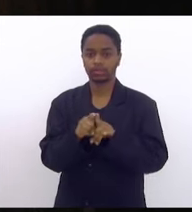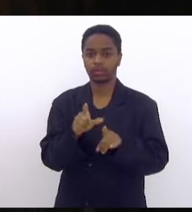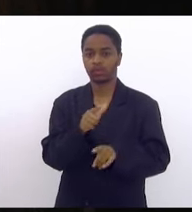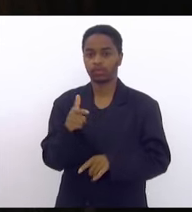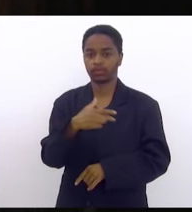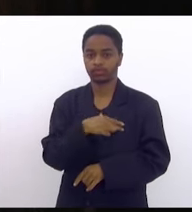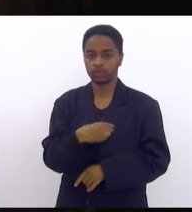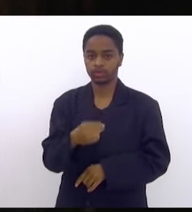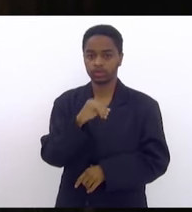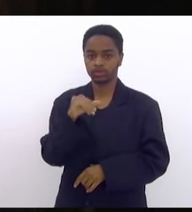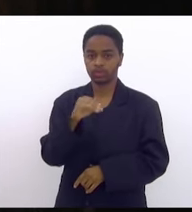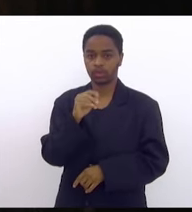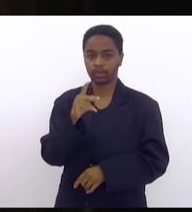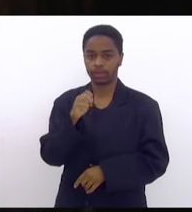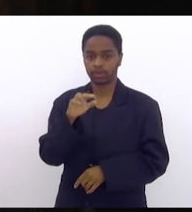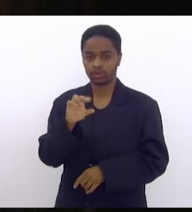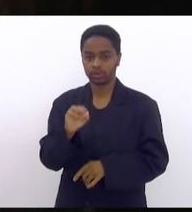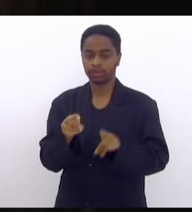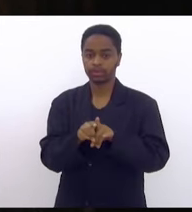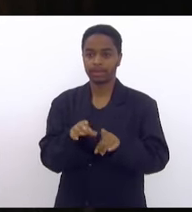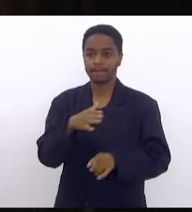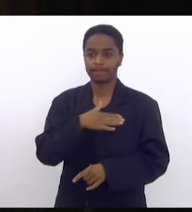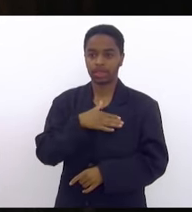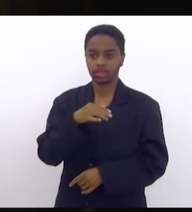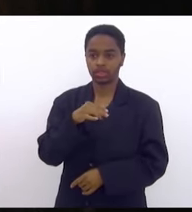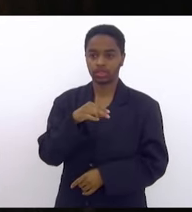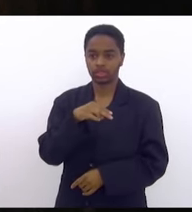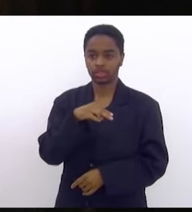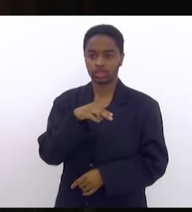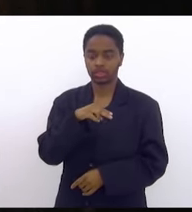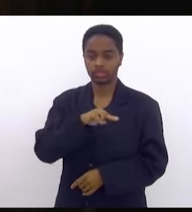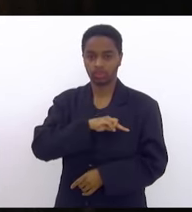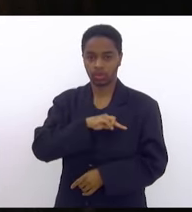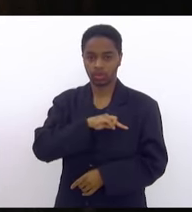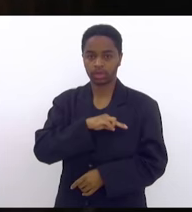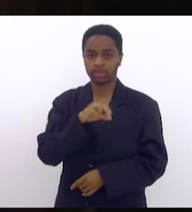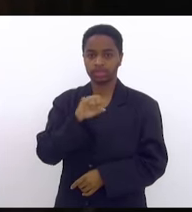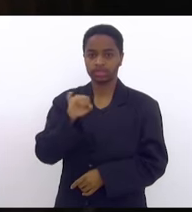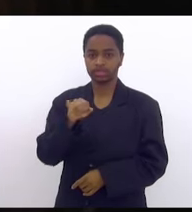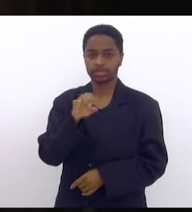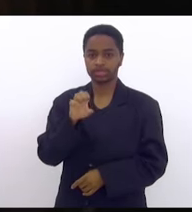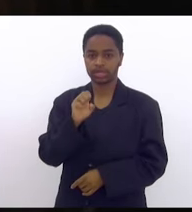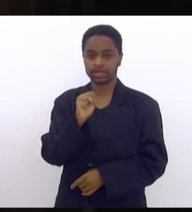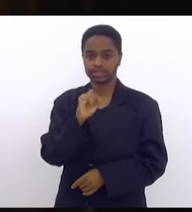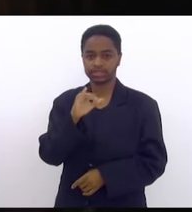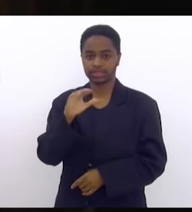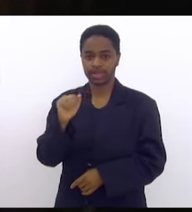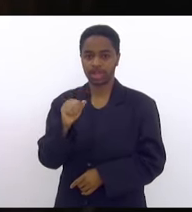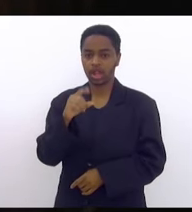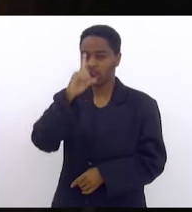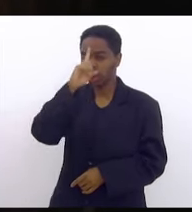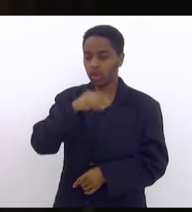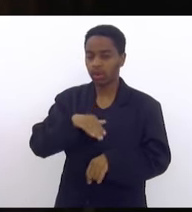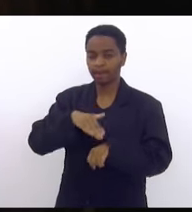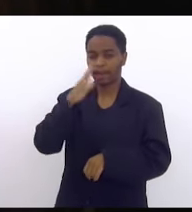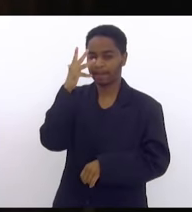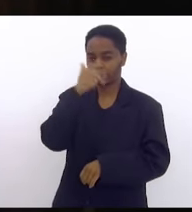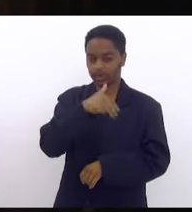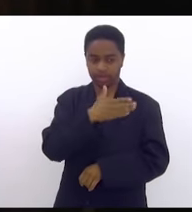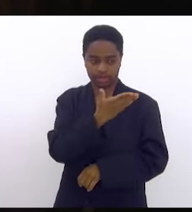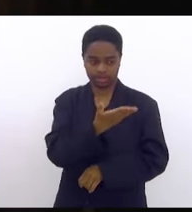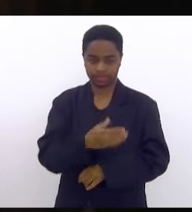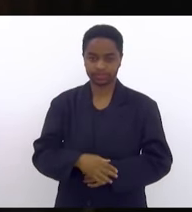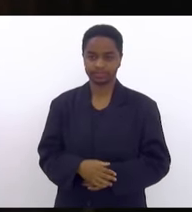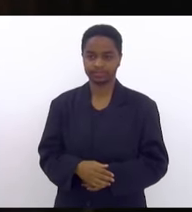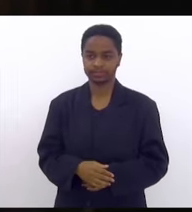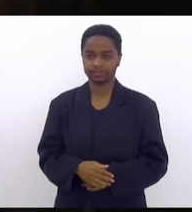João Pedro, e a minha nora, né, a minha nora, agora tem uma nora, a Jéssica, está aí, a loura mais bonita que está aí, gente.